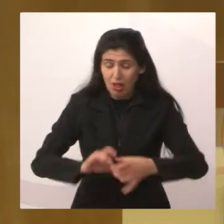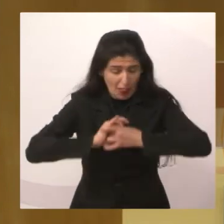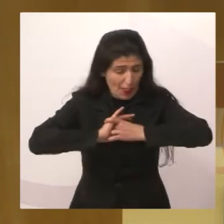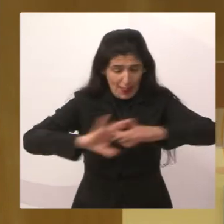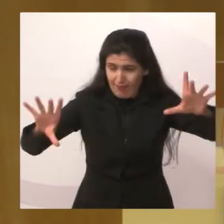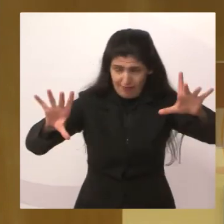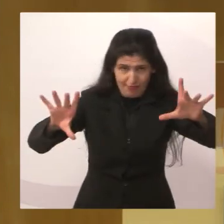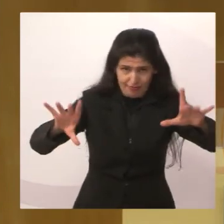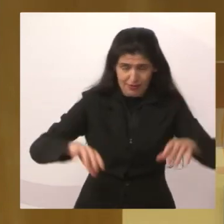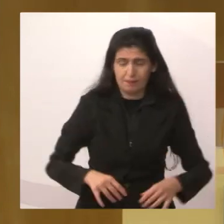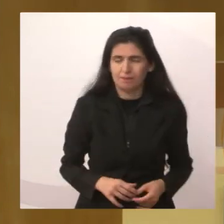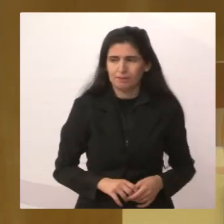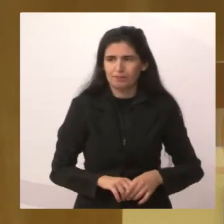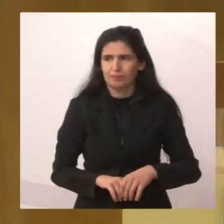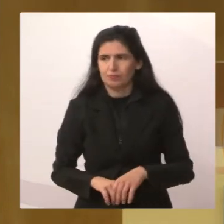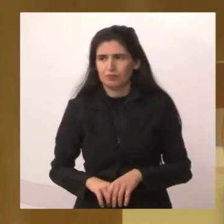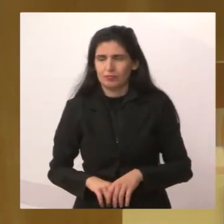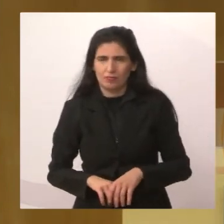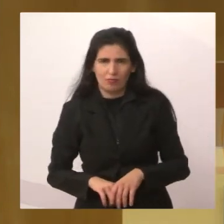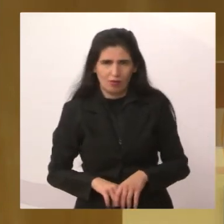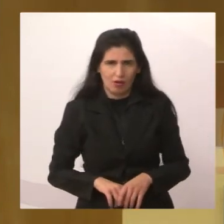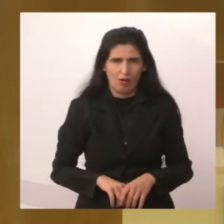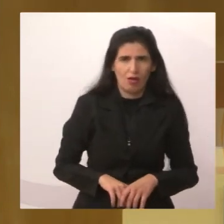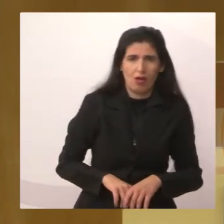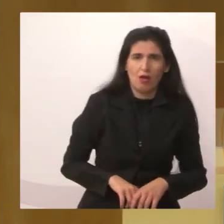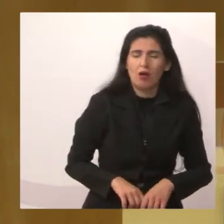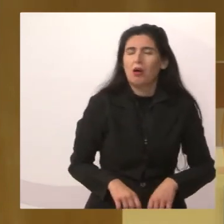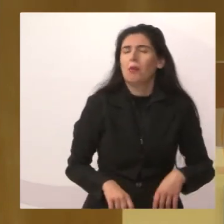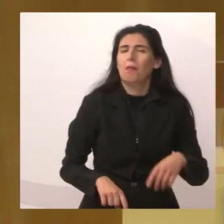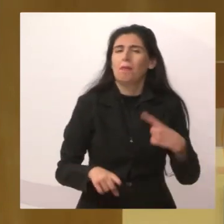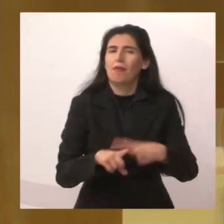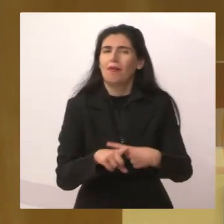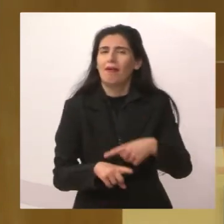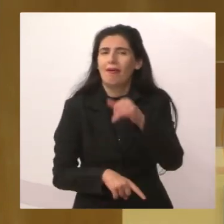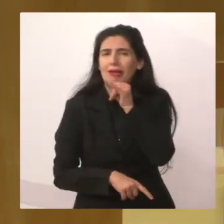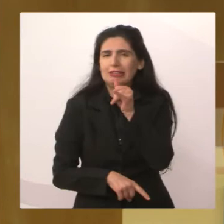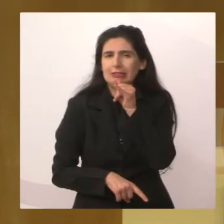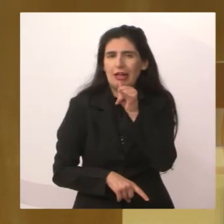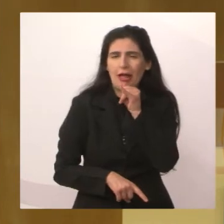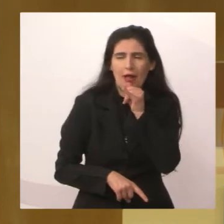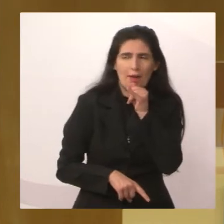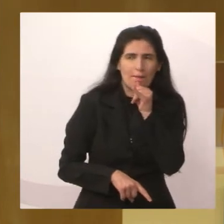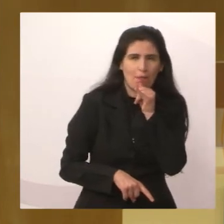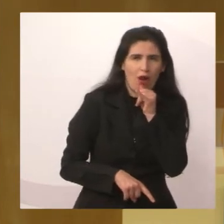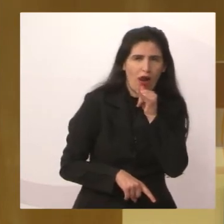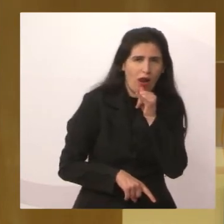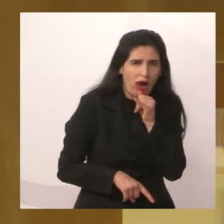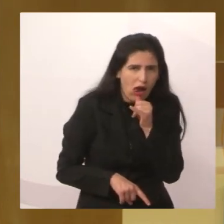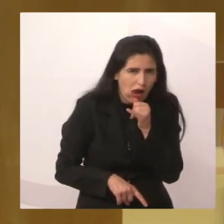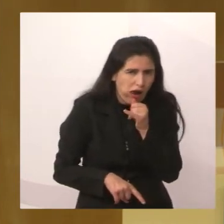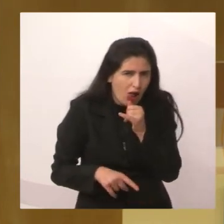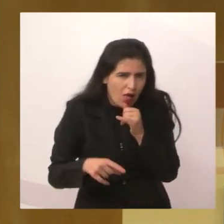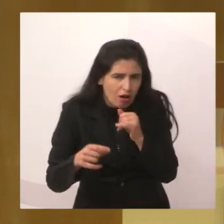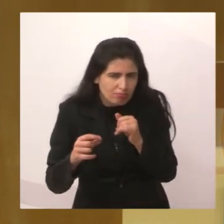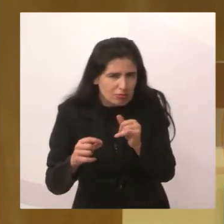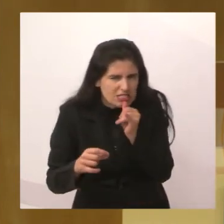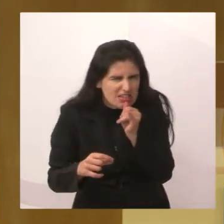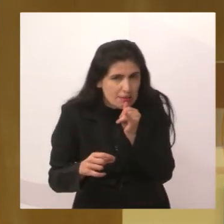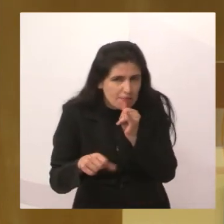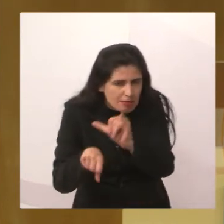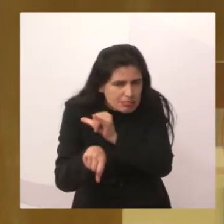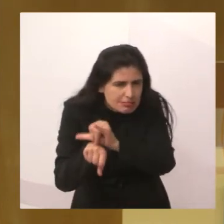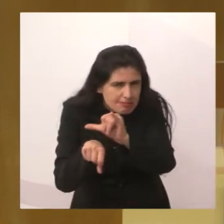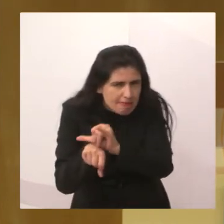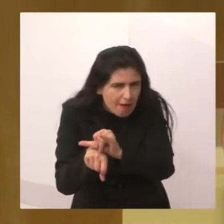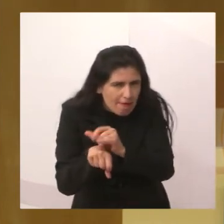momento que a gente não deixar essa casa ser independente, né, ela se tornar um braço do governo, quem quer que seja o